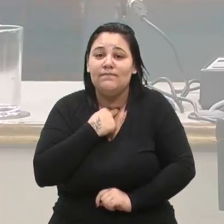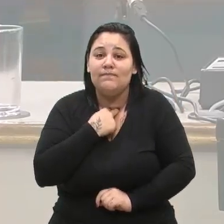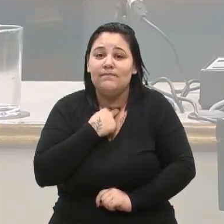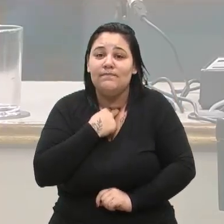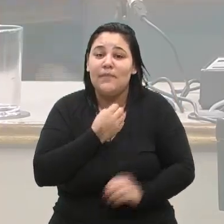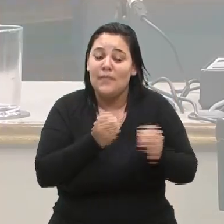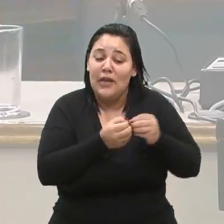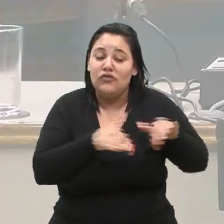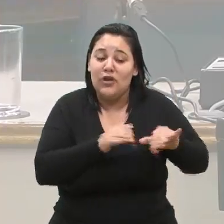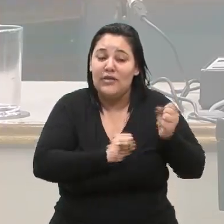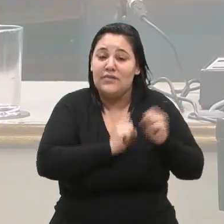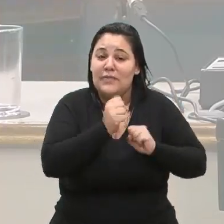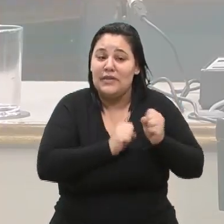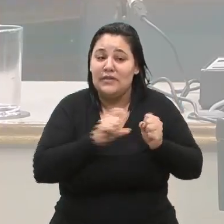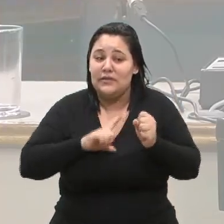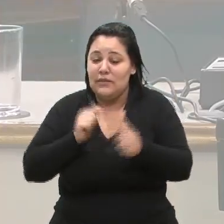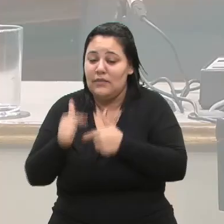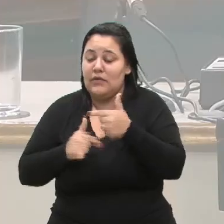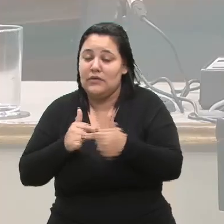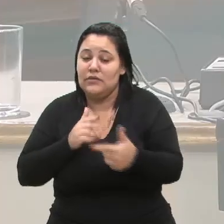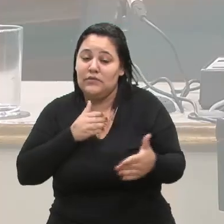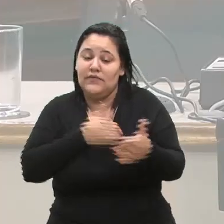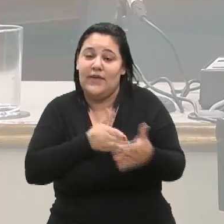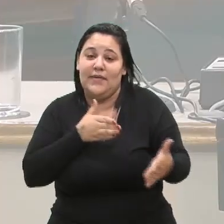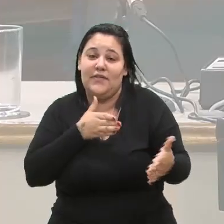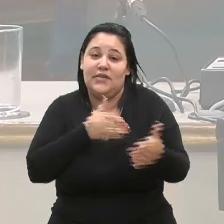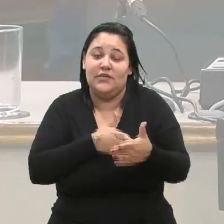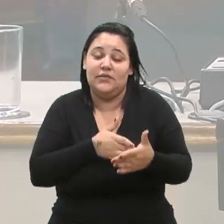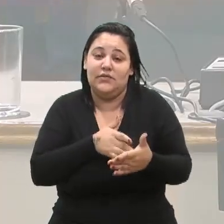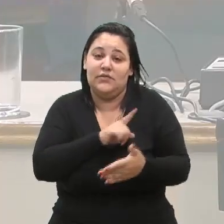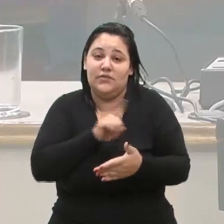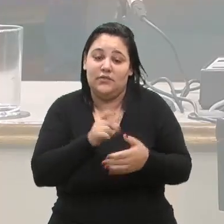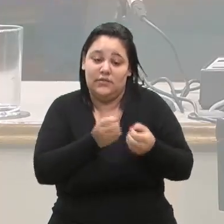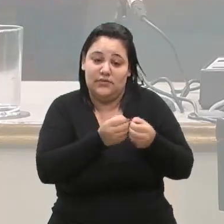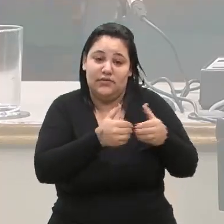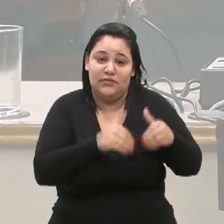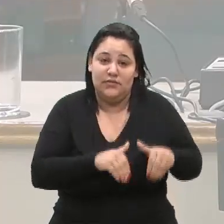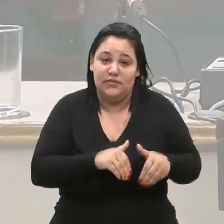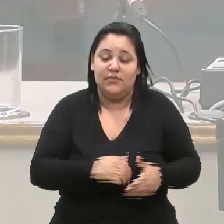com restrições rígidas e que inviabilizem a operação.